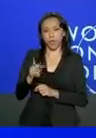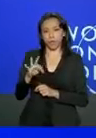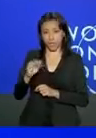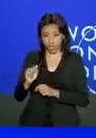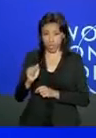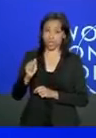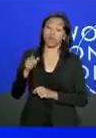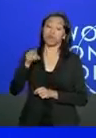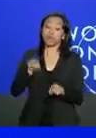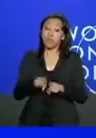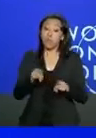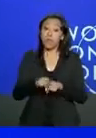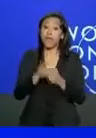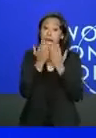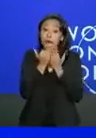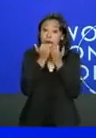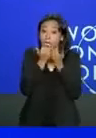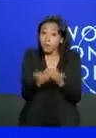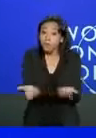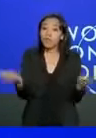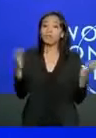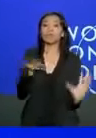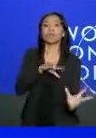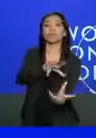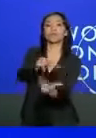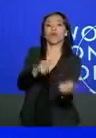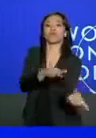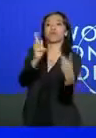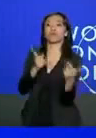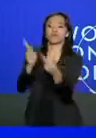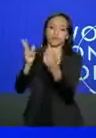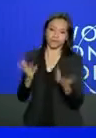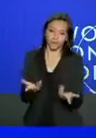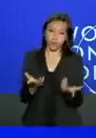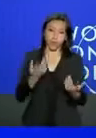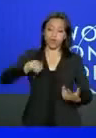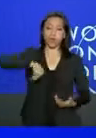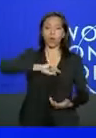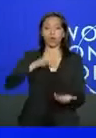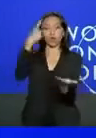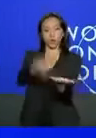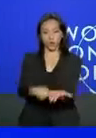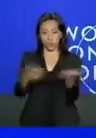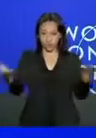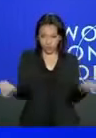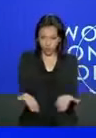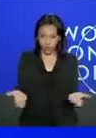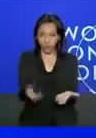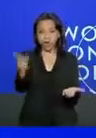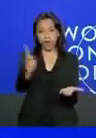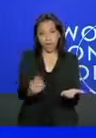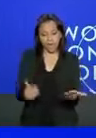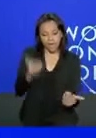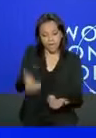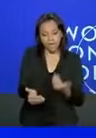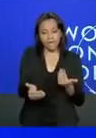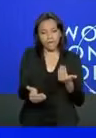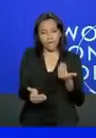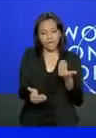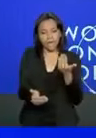boa parte do mundo. Nossa missão agora é avançar